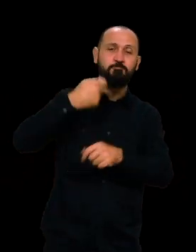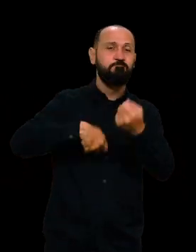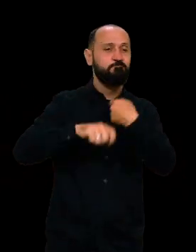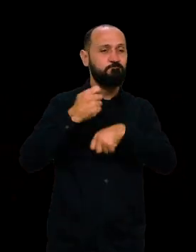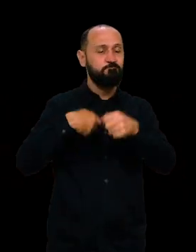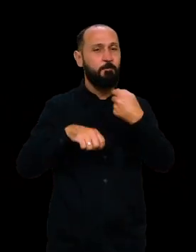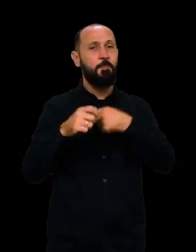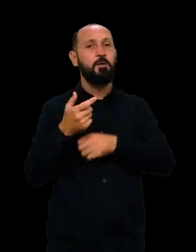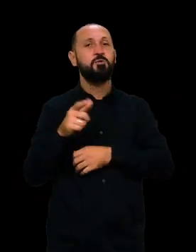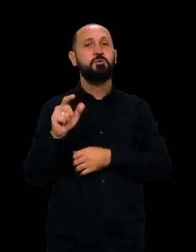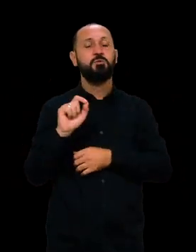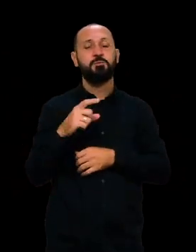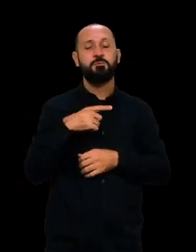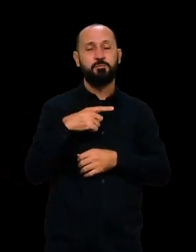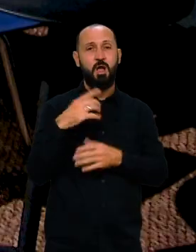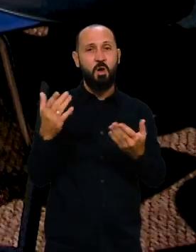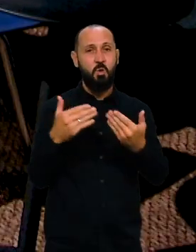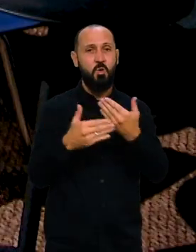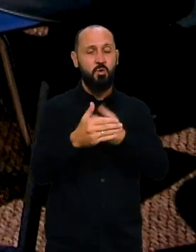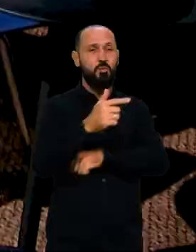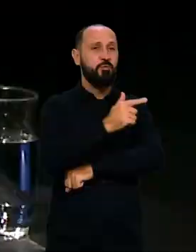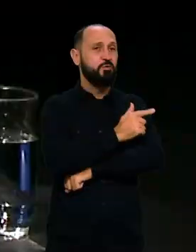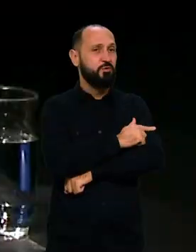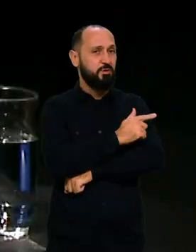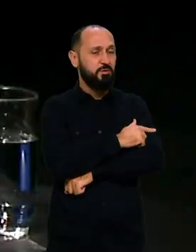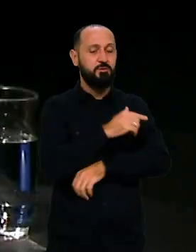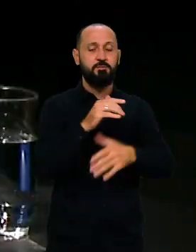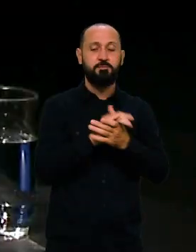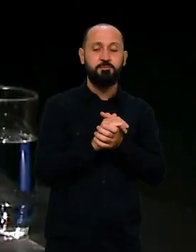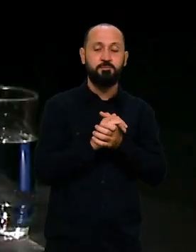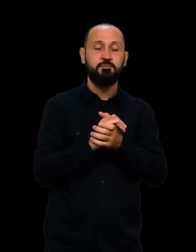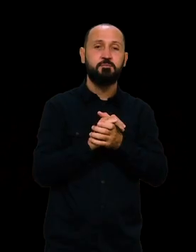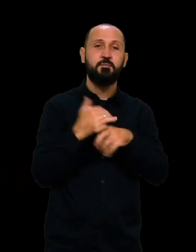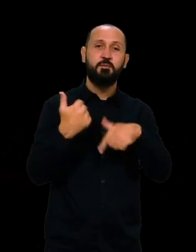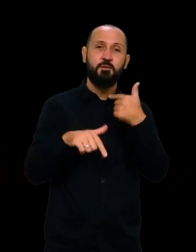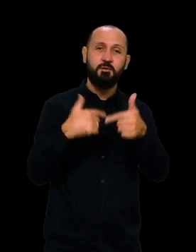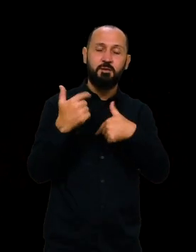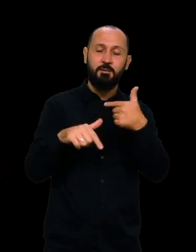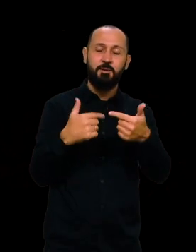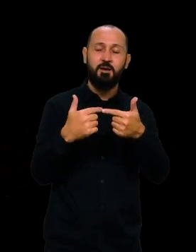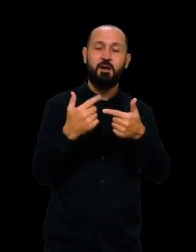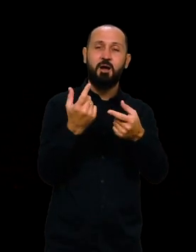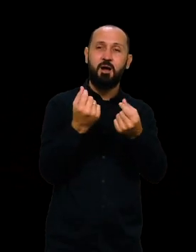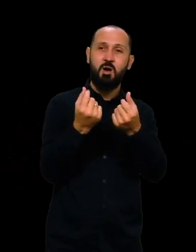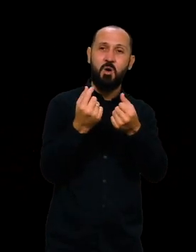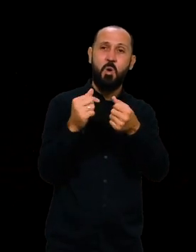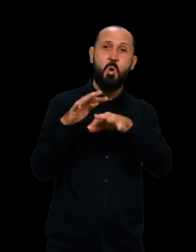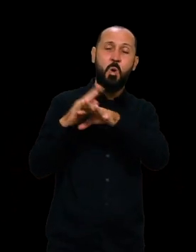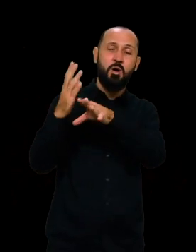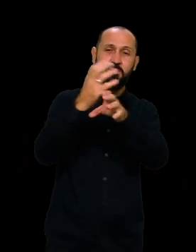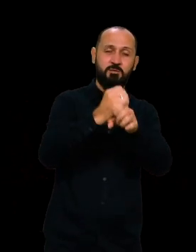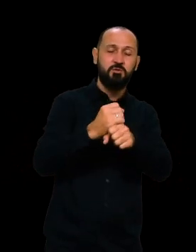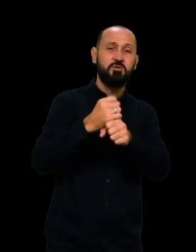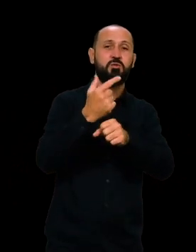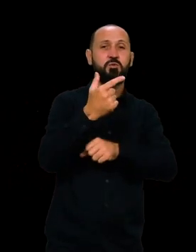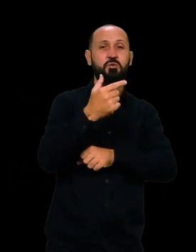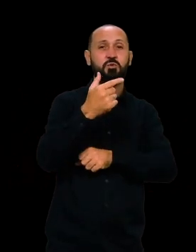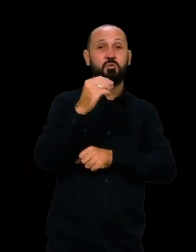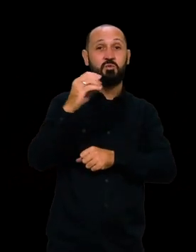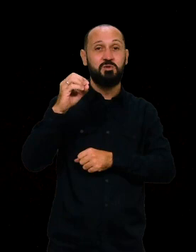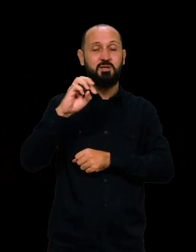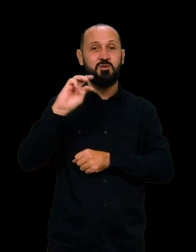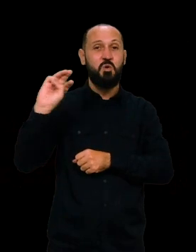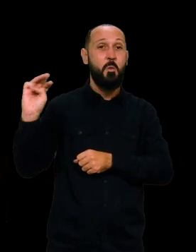experiência de administração de novo, aí, como gestor, trabalhar num orçamento de mais de 200 milhões de reais, que é da UEMS, que é aí